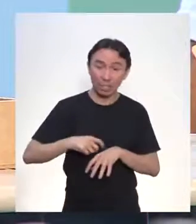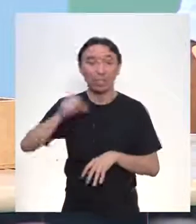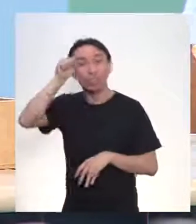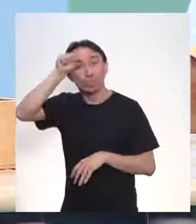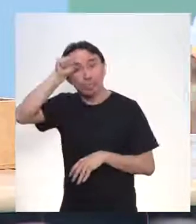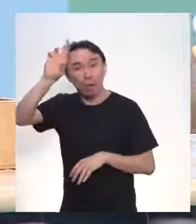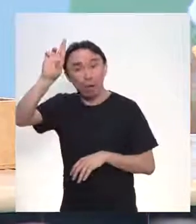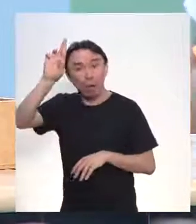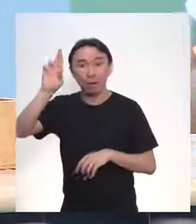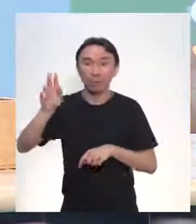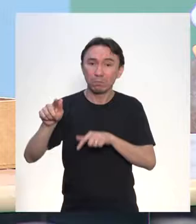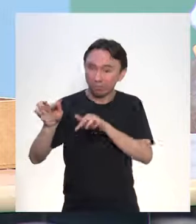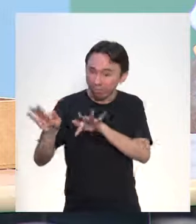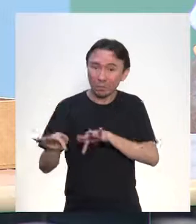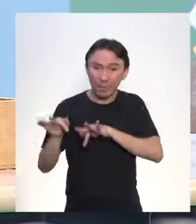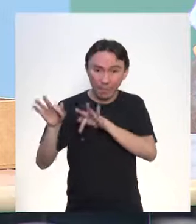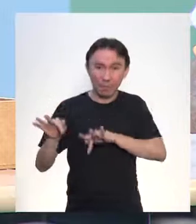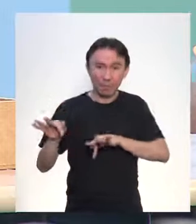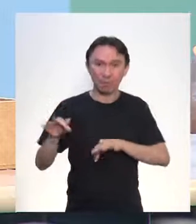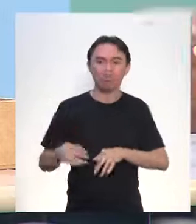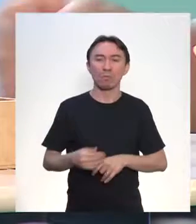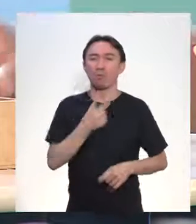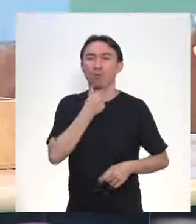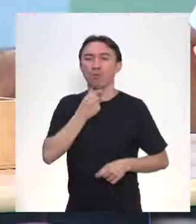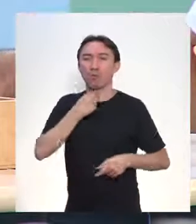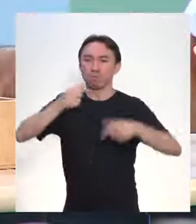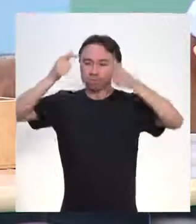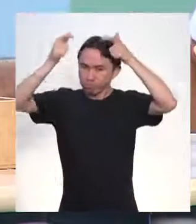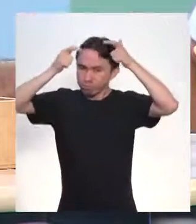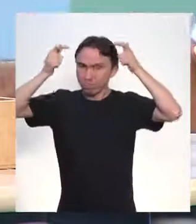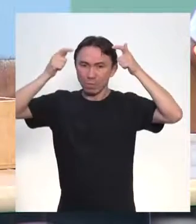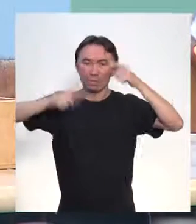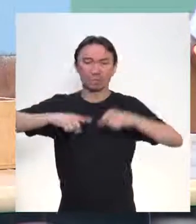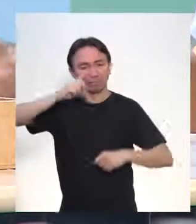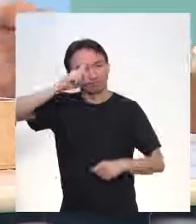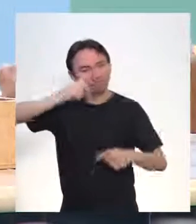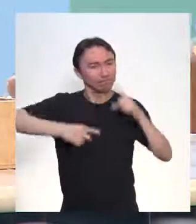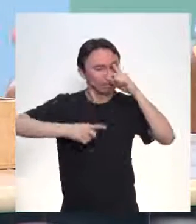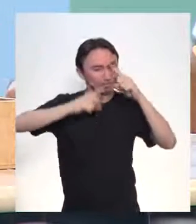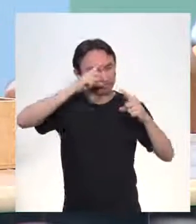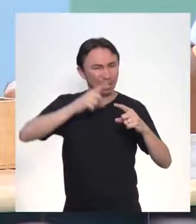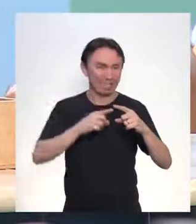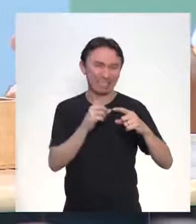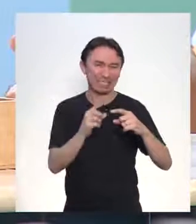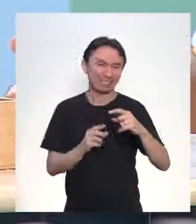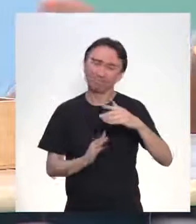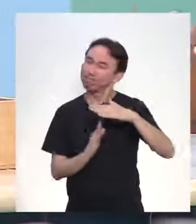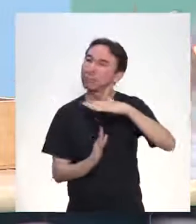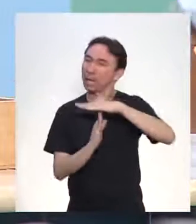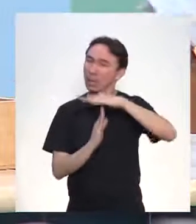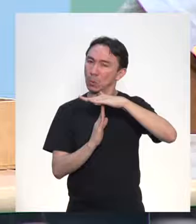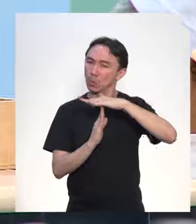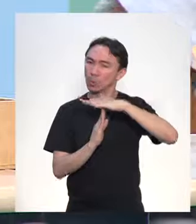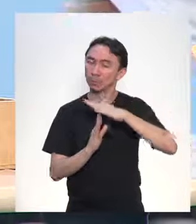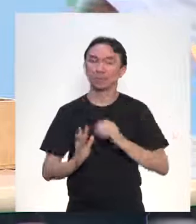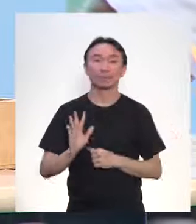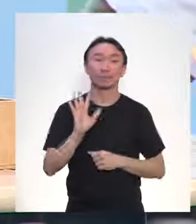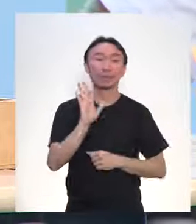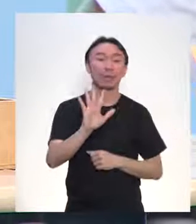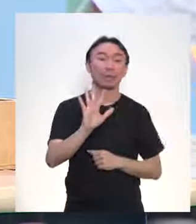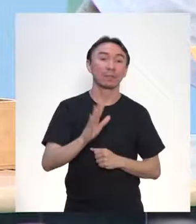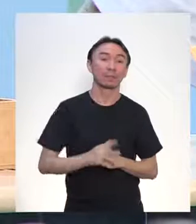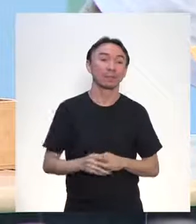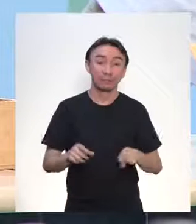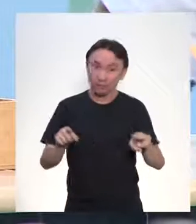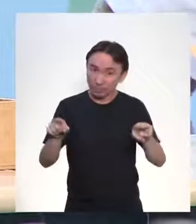muito figurativa, né? Que ele tinha um poder mais limitado, certo? Bom, nós temos também